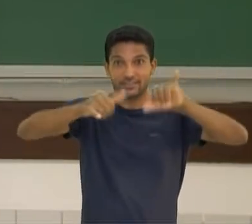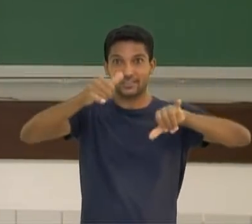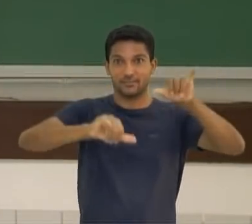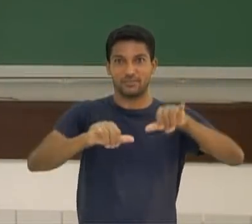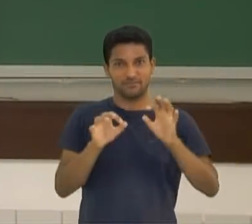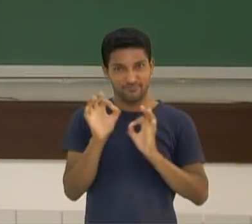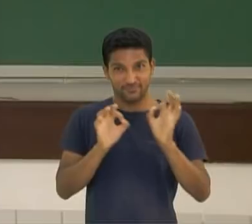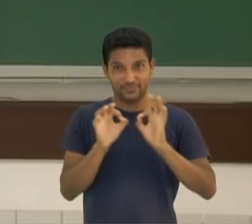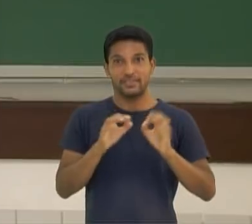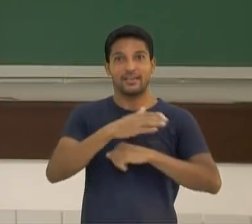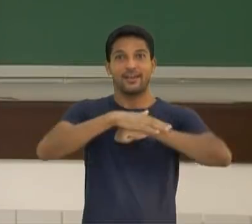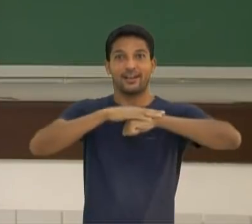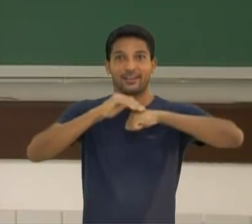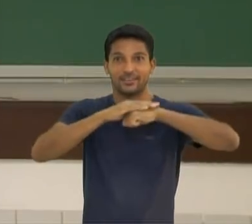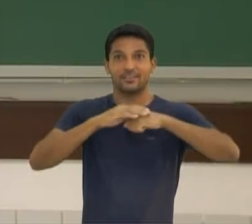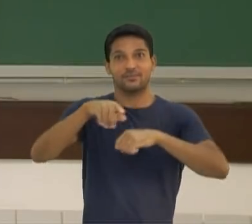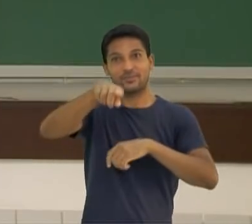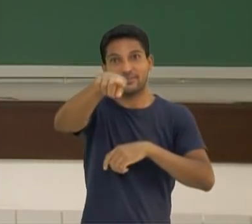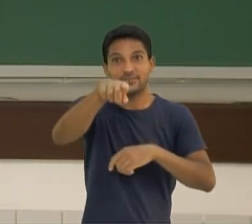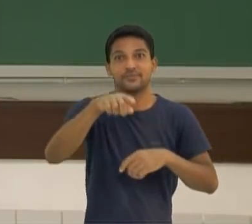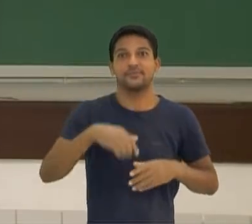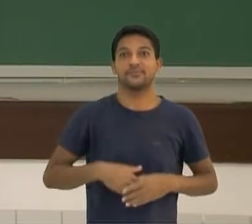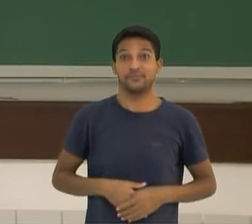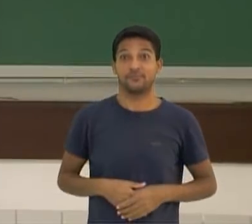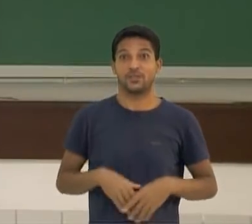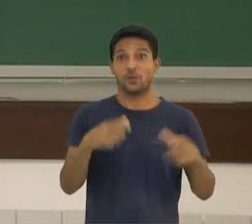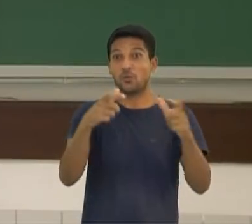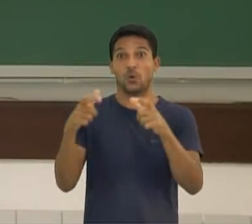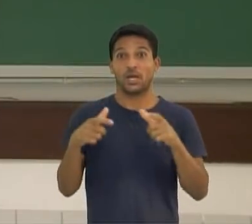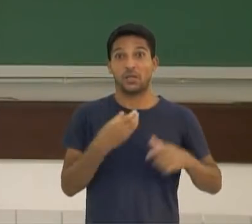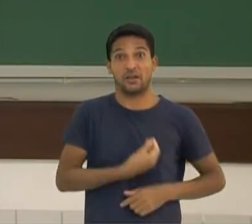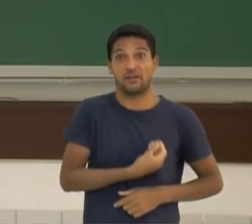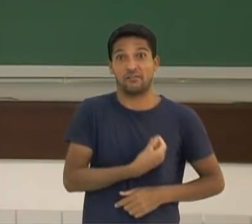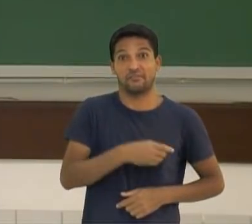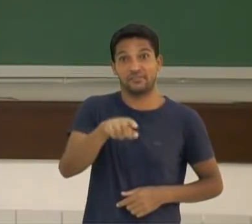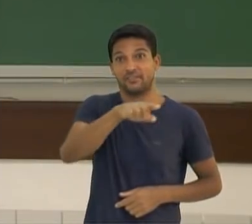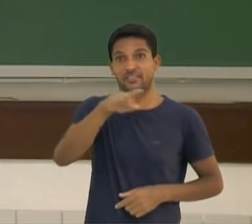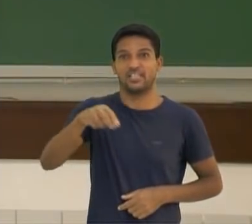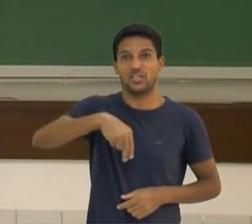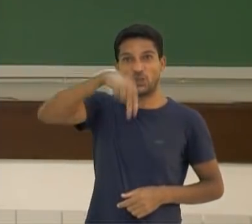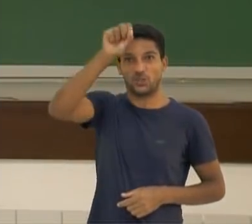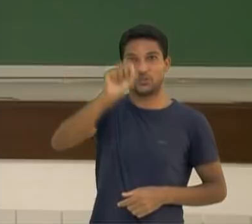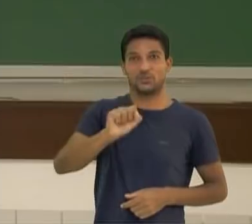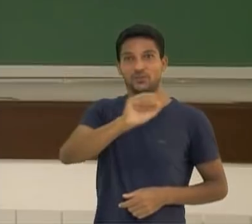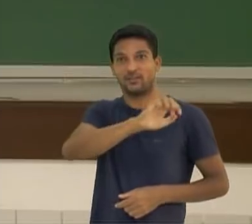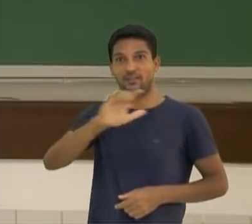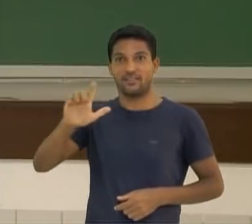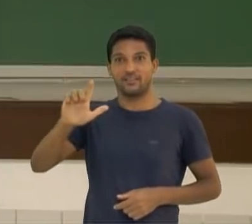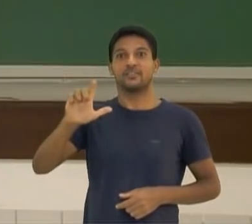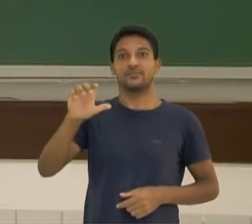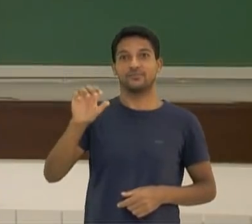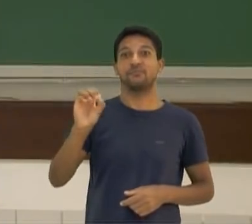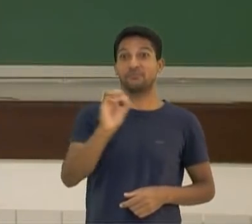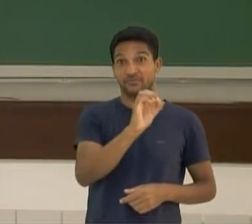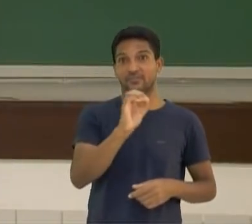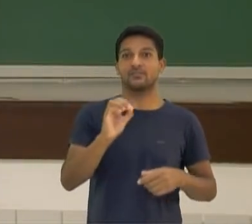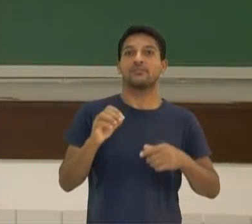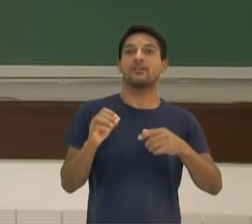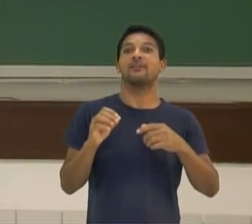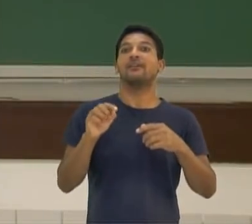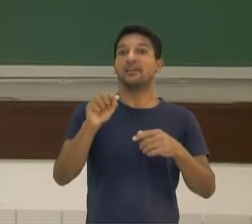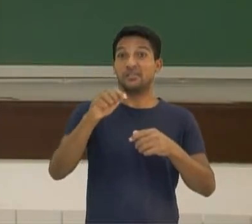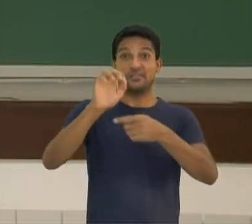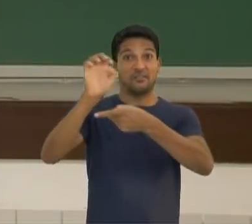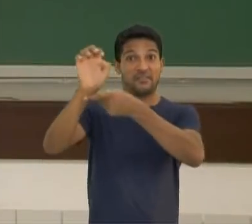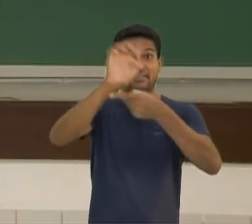preparando com muito carinho para vocês, de onde quer que você esteja, de norte a sul, de leste a oeste, deste estado,